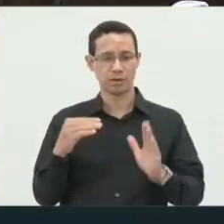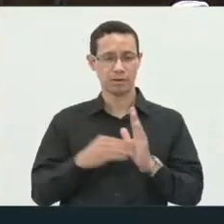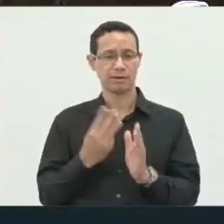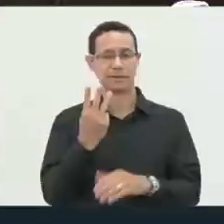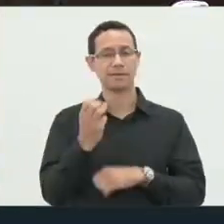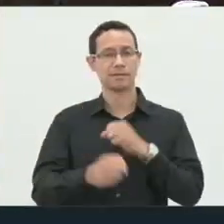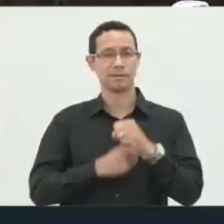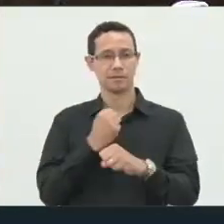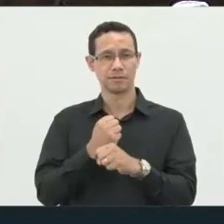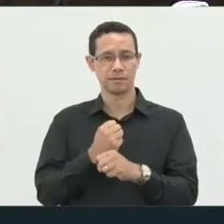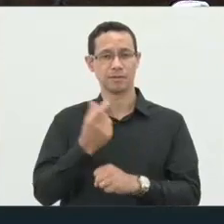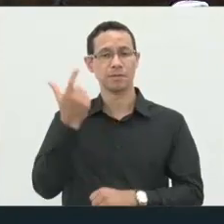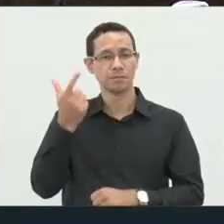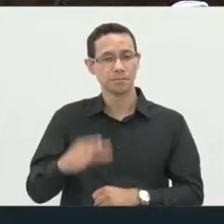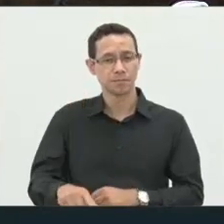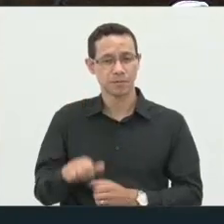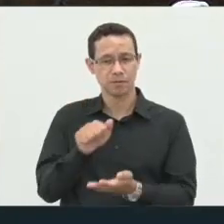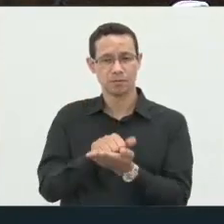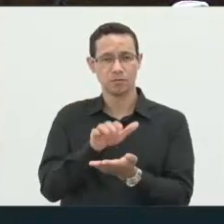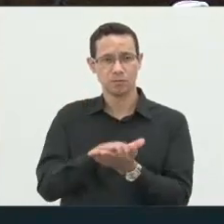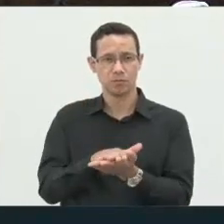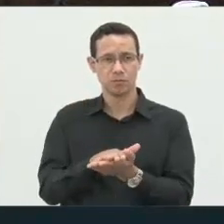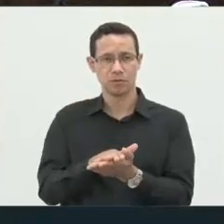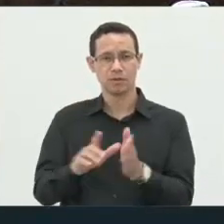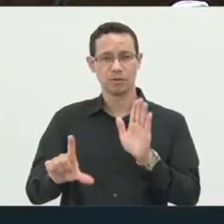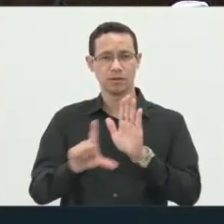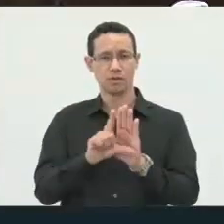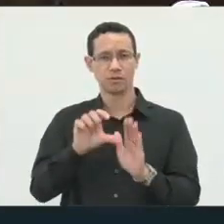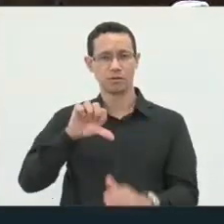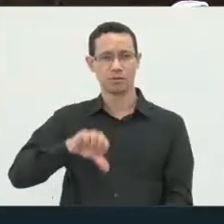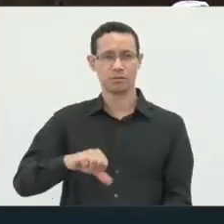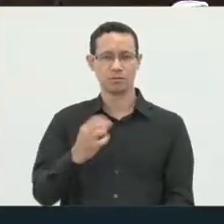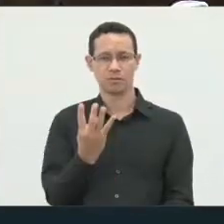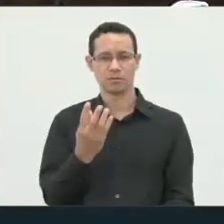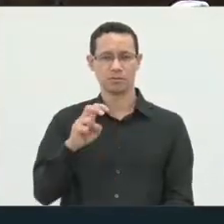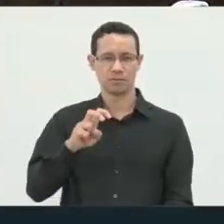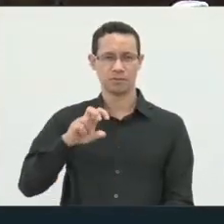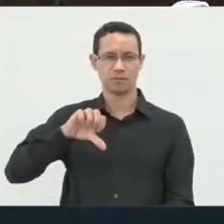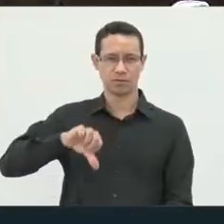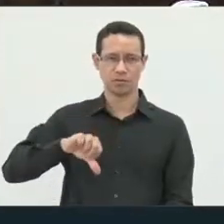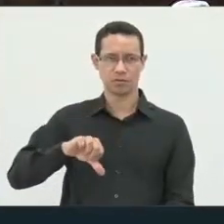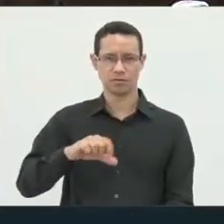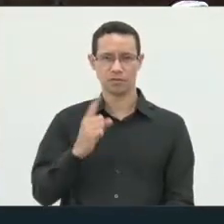lei 9.459 de 1997